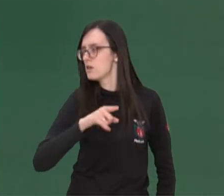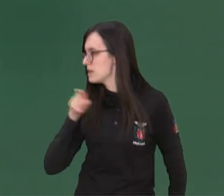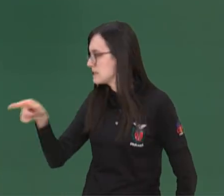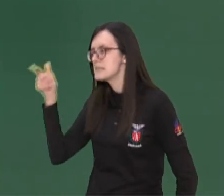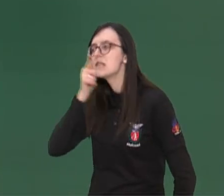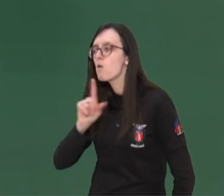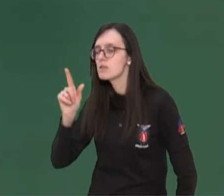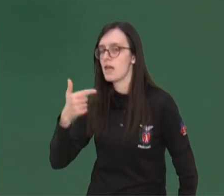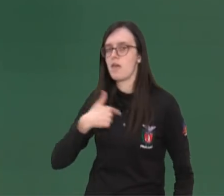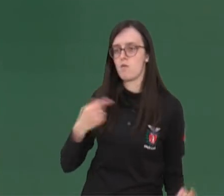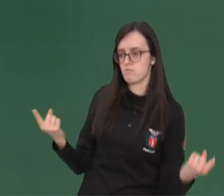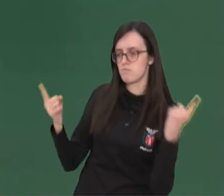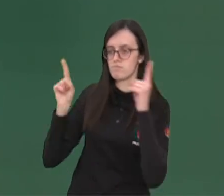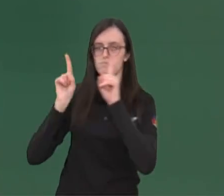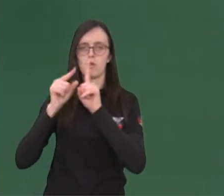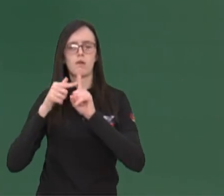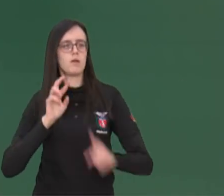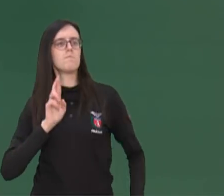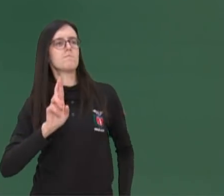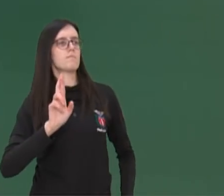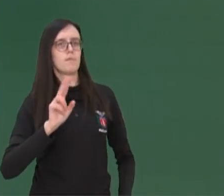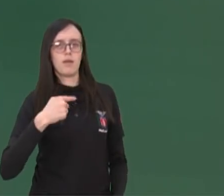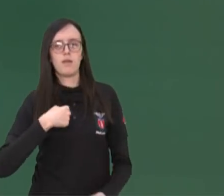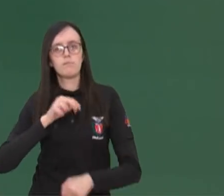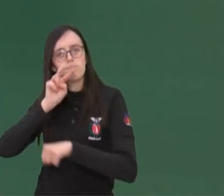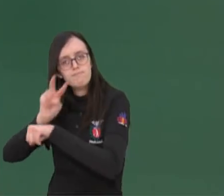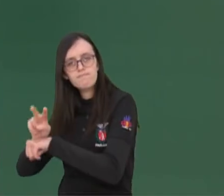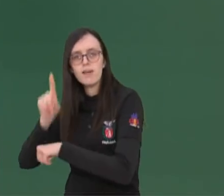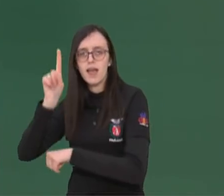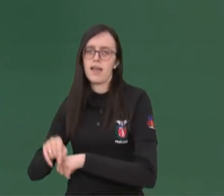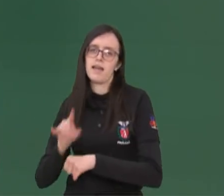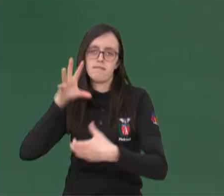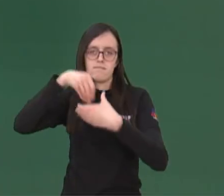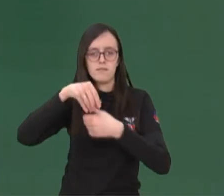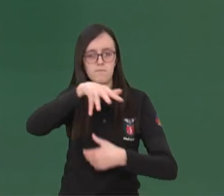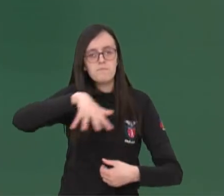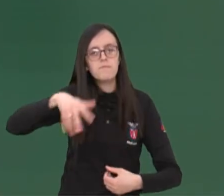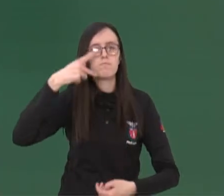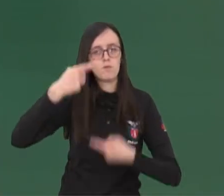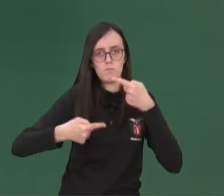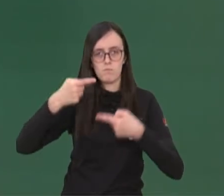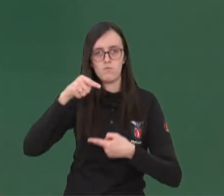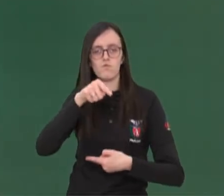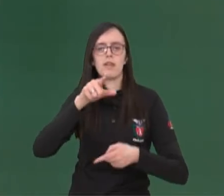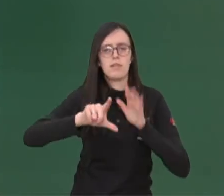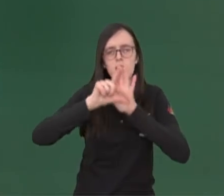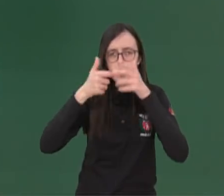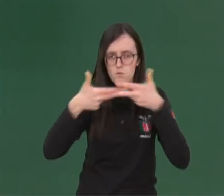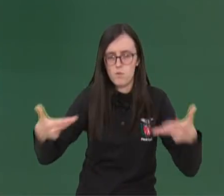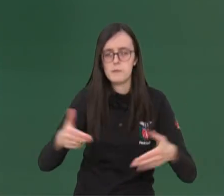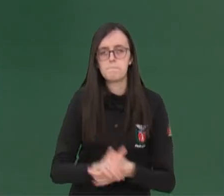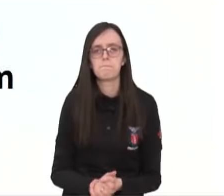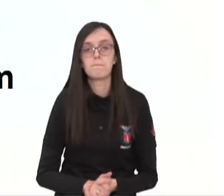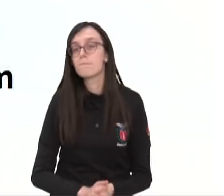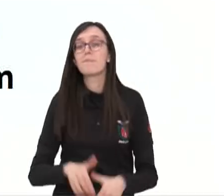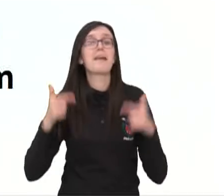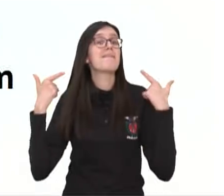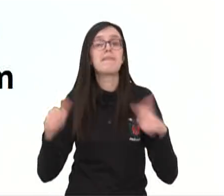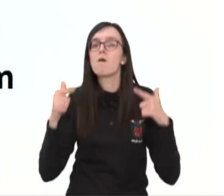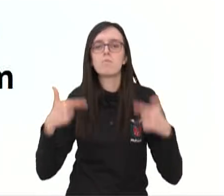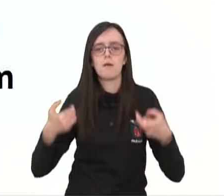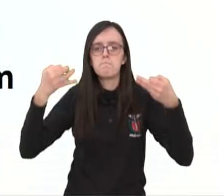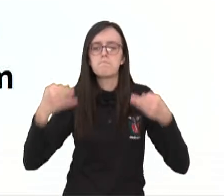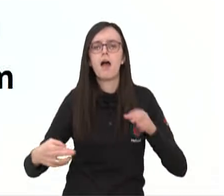SPI, então, vai proteger esses indígenas, vai ter essa função aí jurídica com relação a eles. Não havia definição